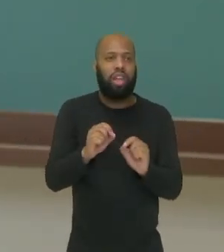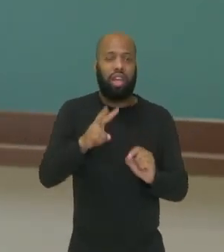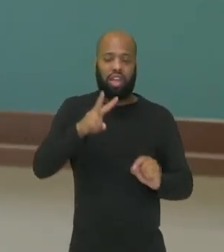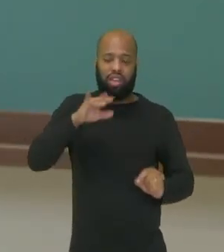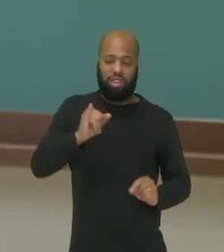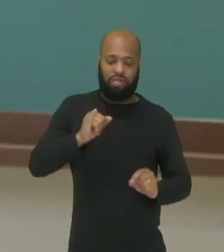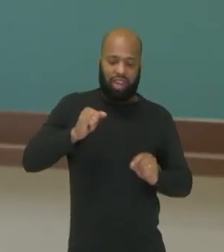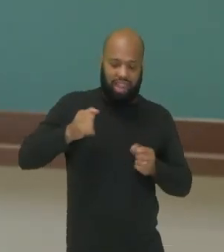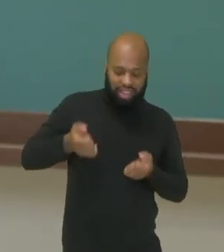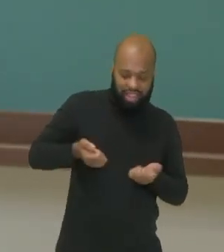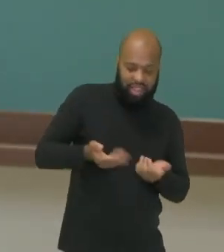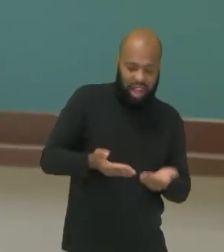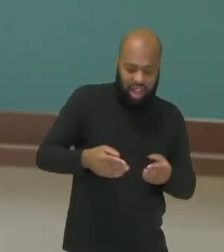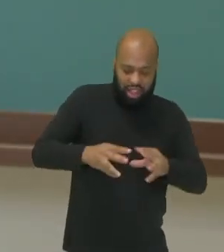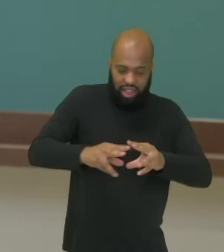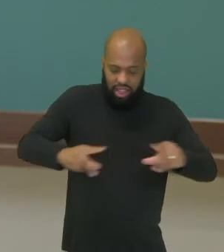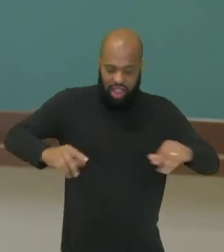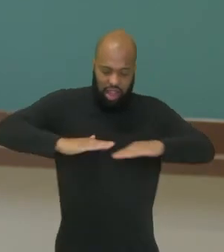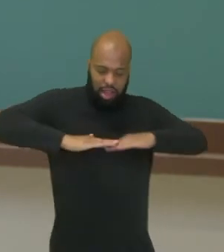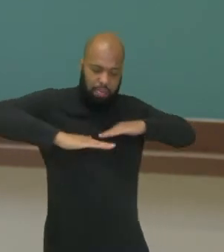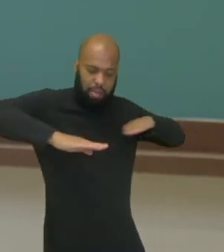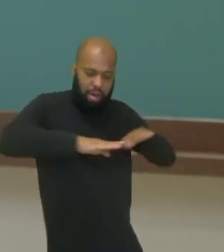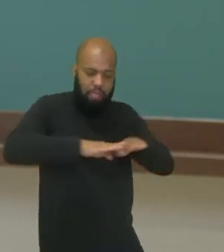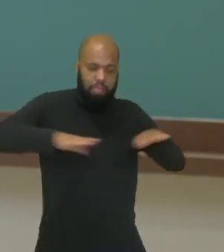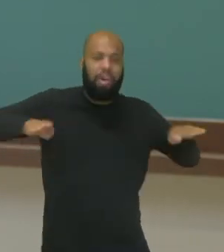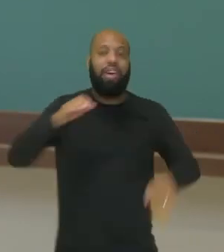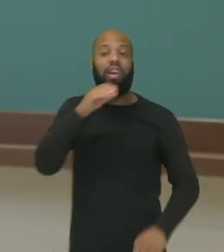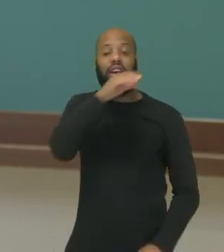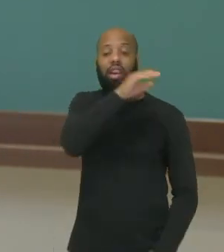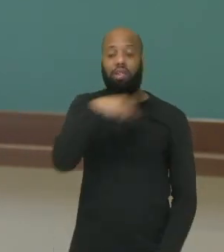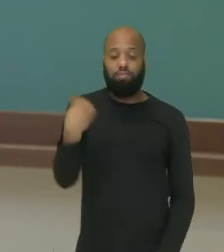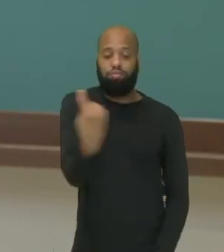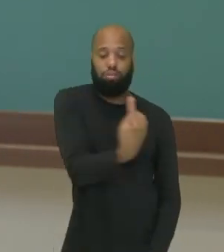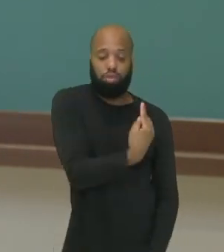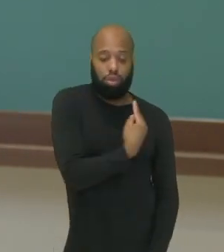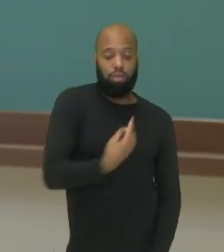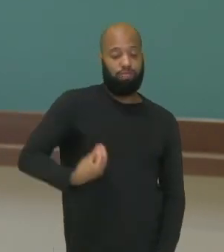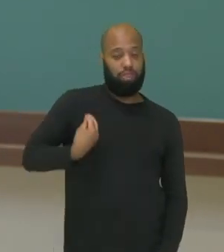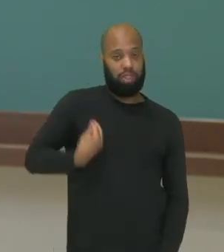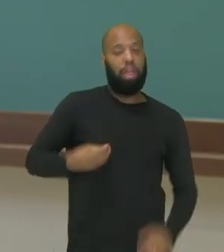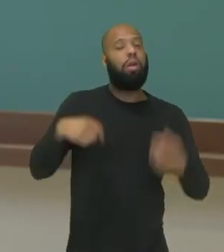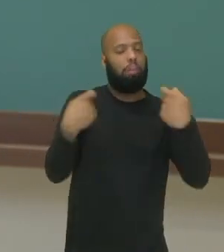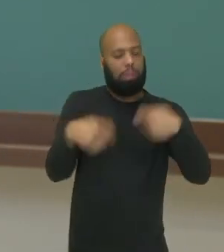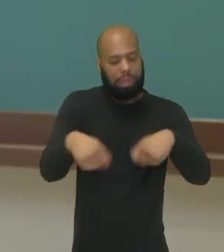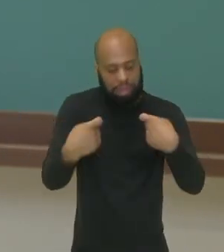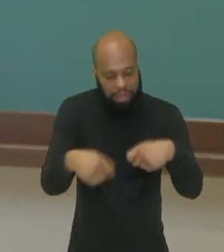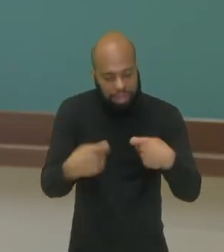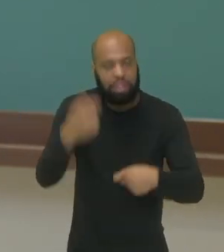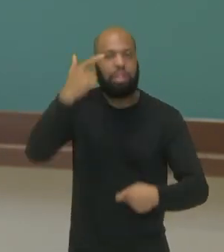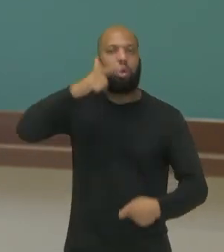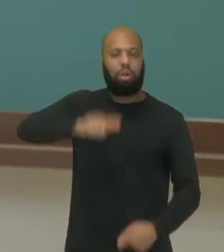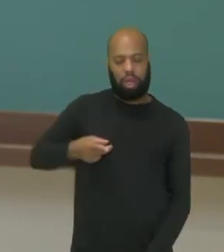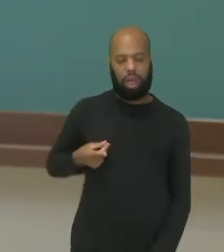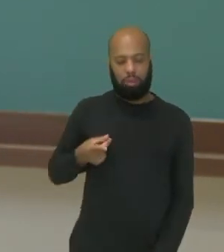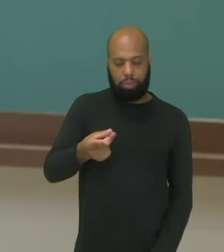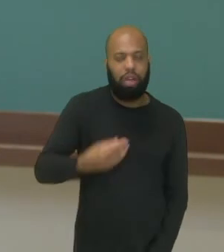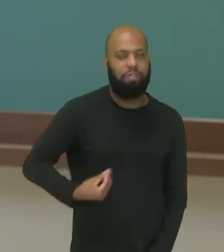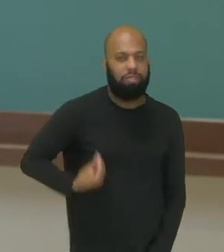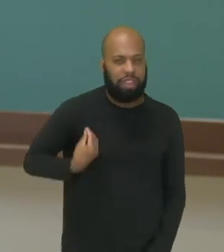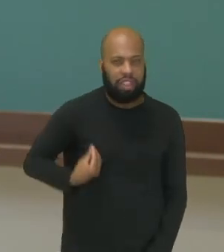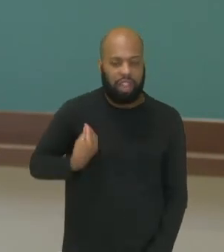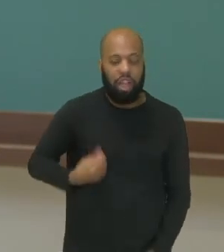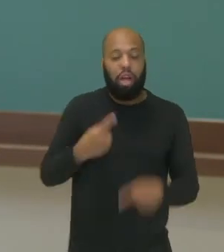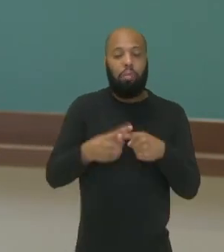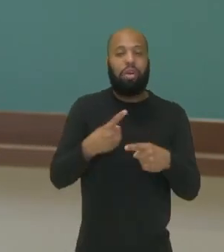Terra, onde nós habitamos, o calor que nós precisamos para que a gente consiga sobreviver. Porque se